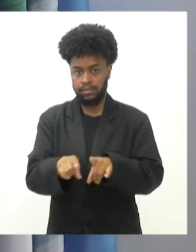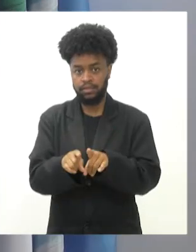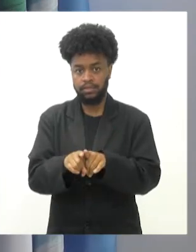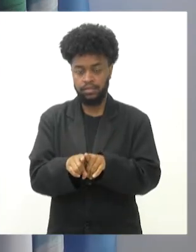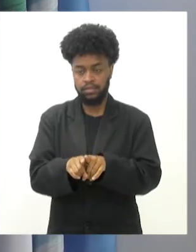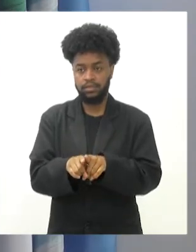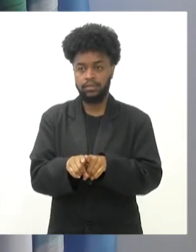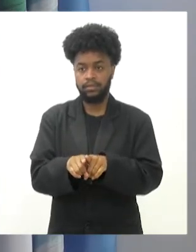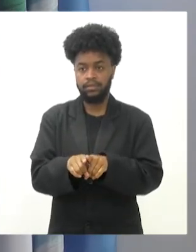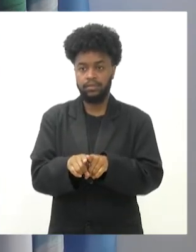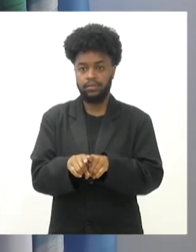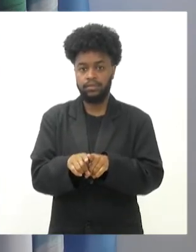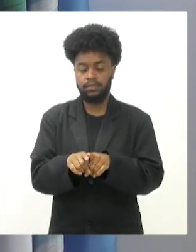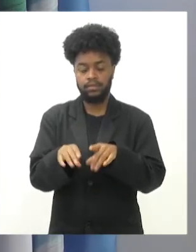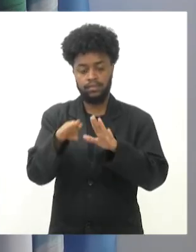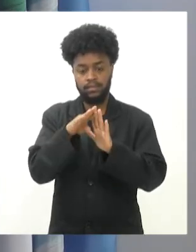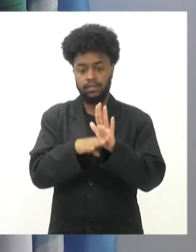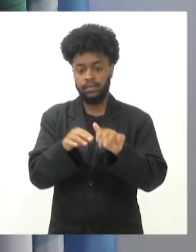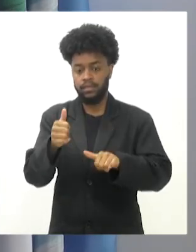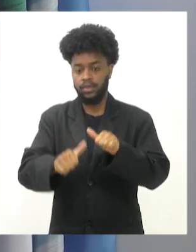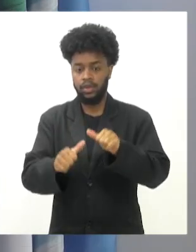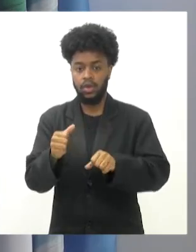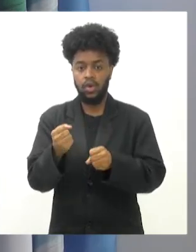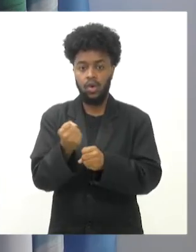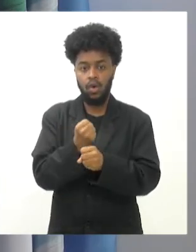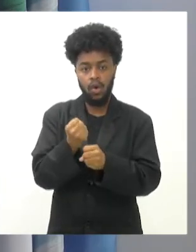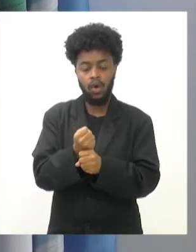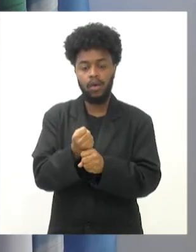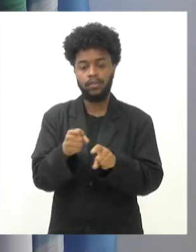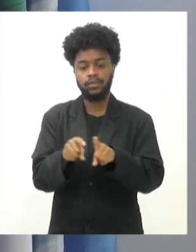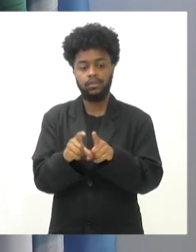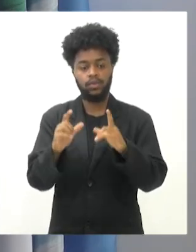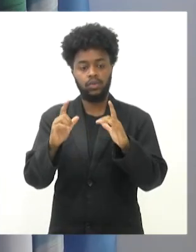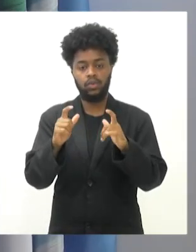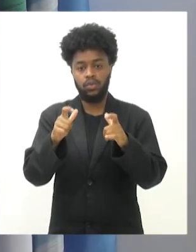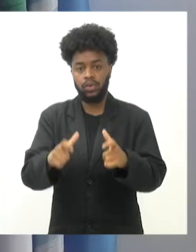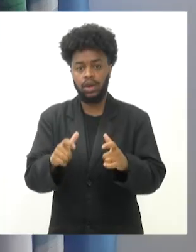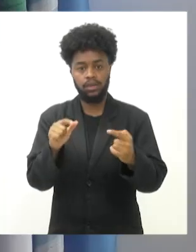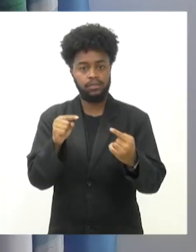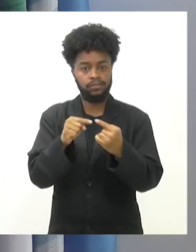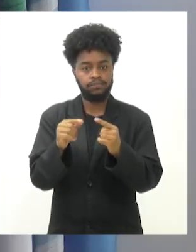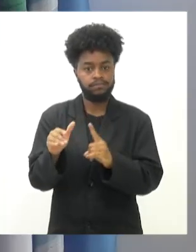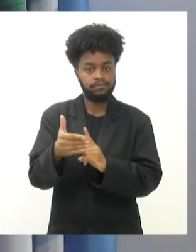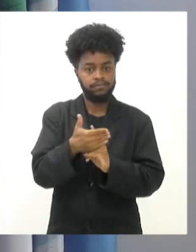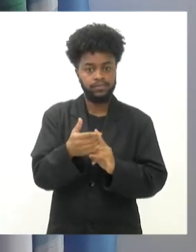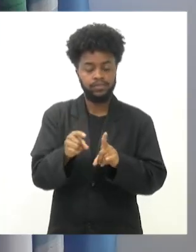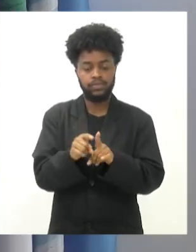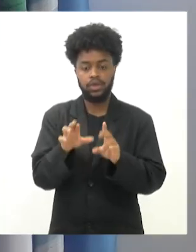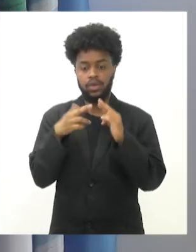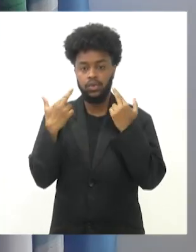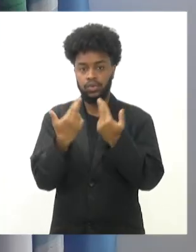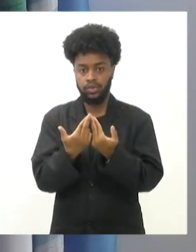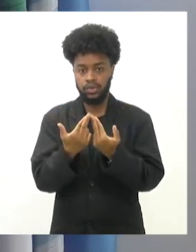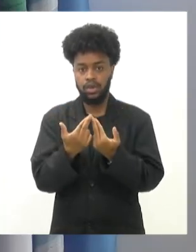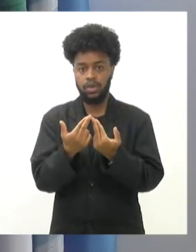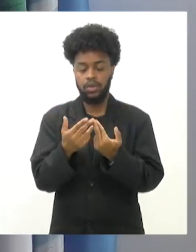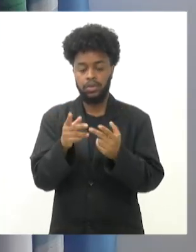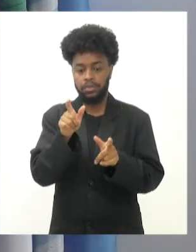diligências e inspeções em obras, inspeções em abrigos, conjuntos habitacionais, reunião com a associação de moradores, oitiva de